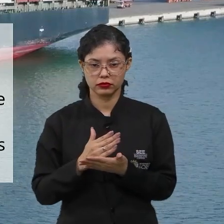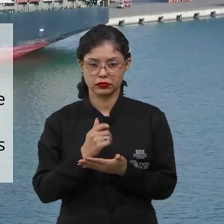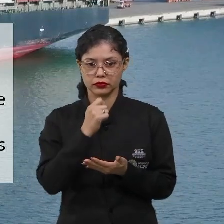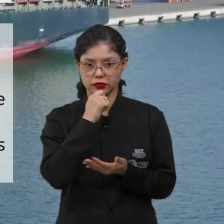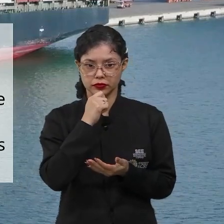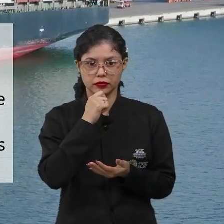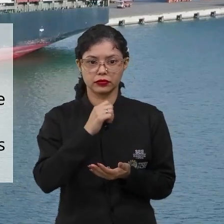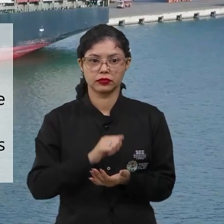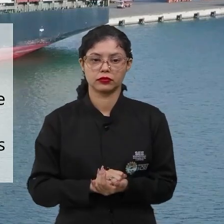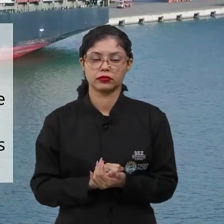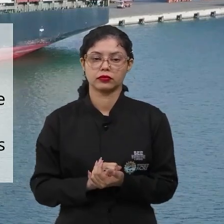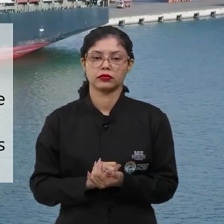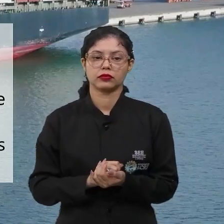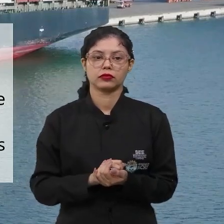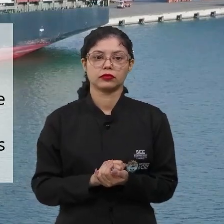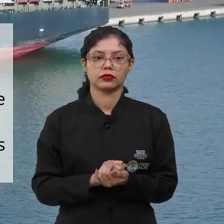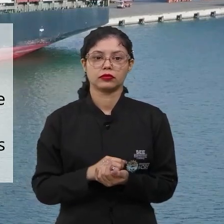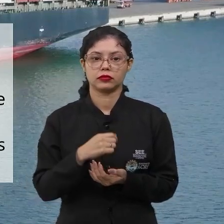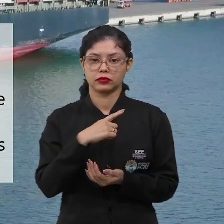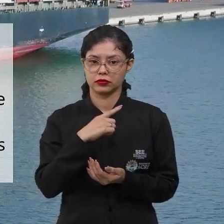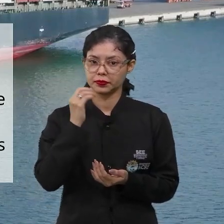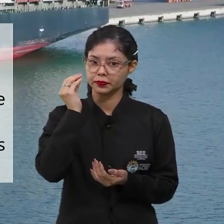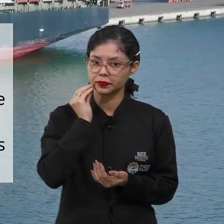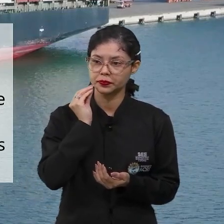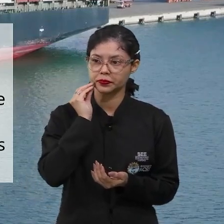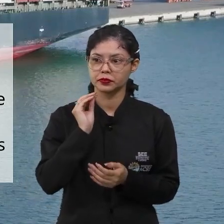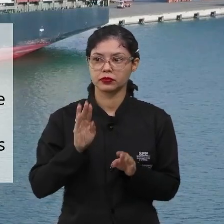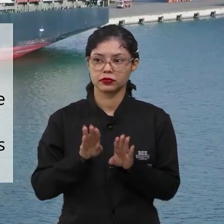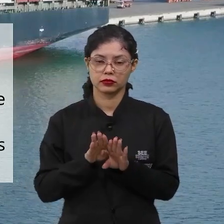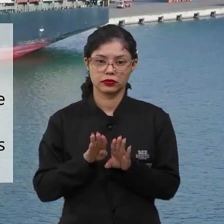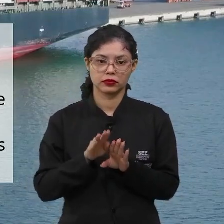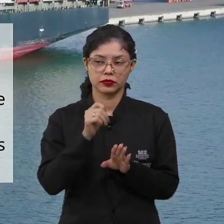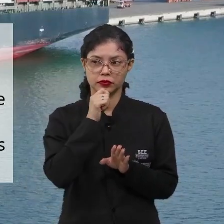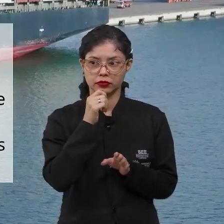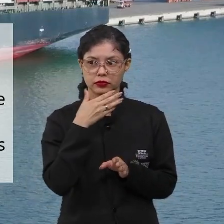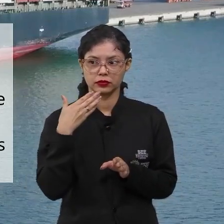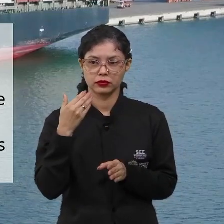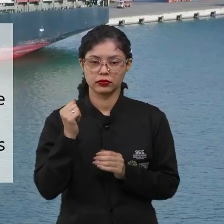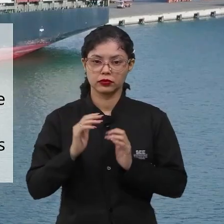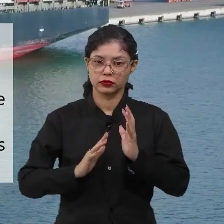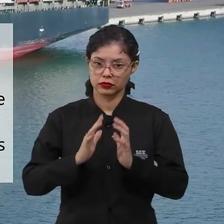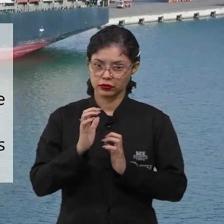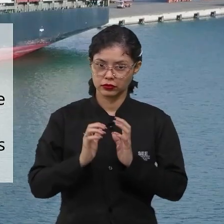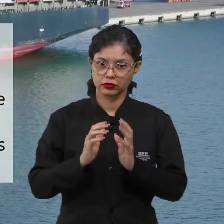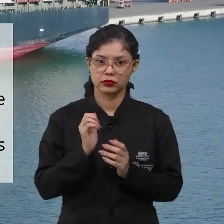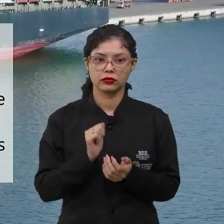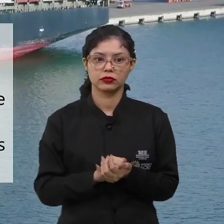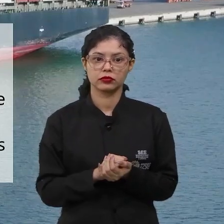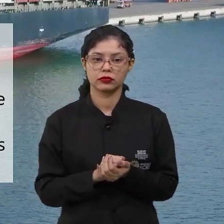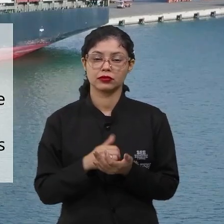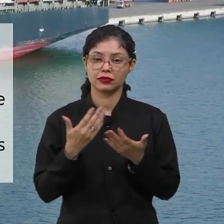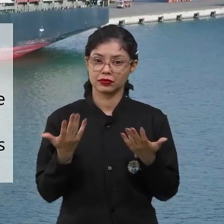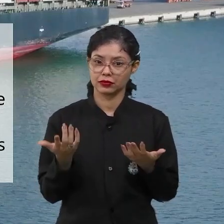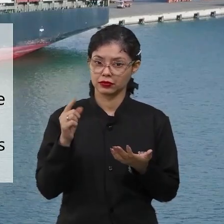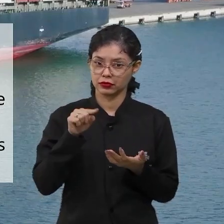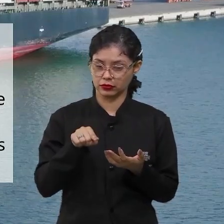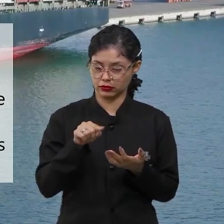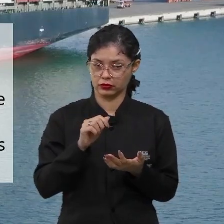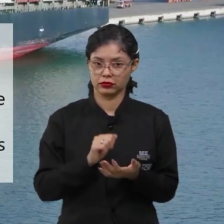organismos internacionais que tentam o quê? Tentam apaziguar esses conflitos, tentam, de certa